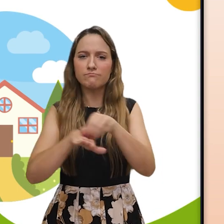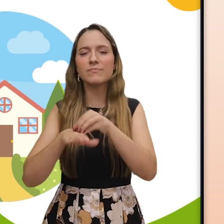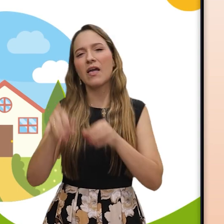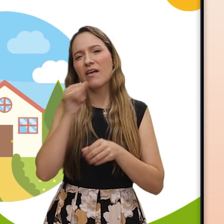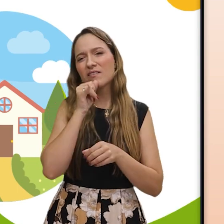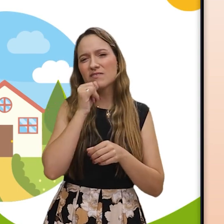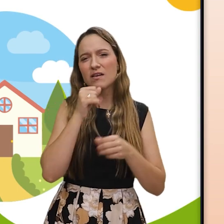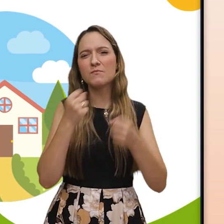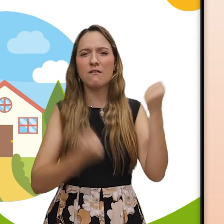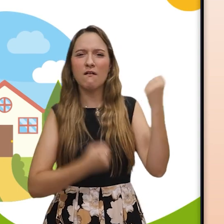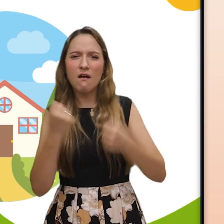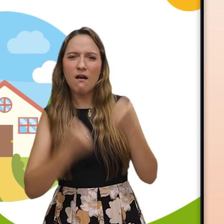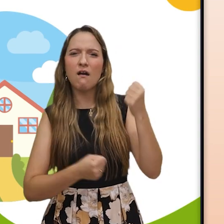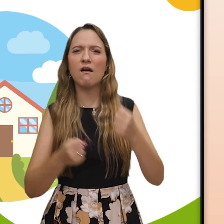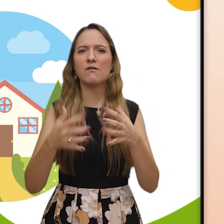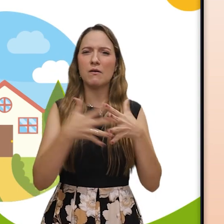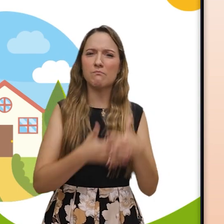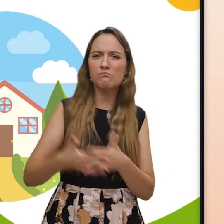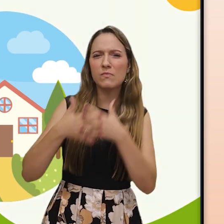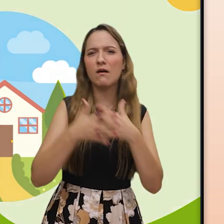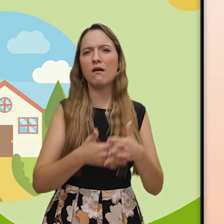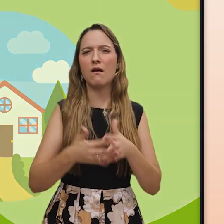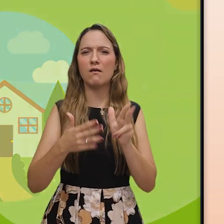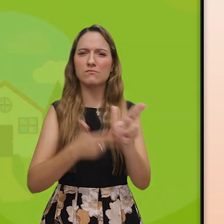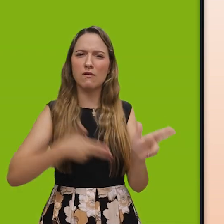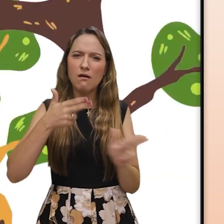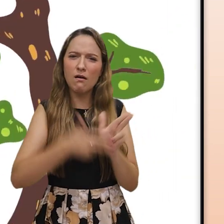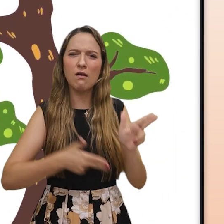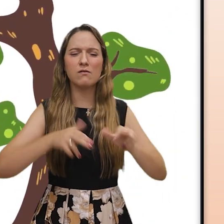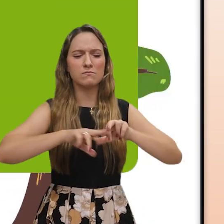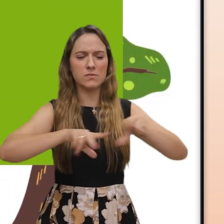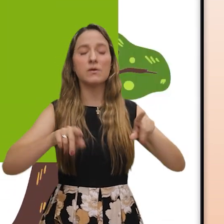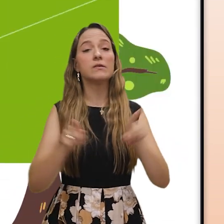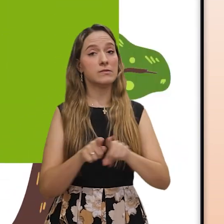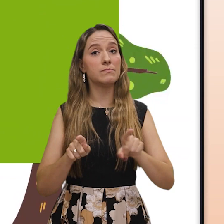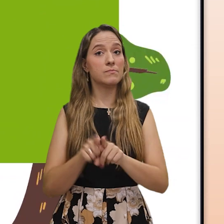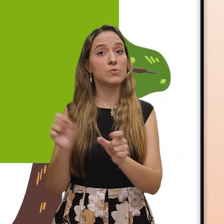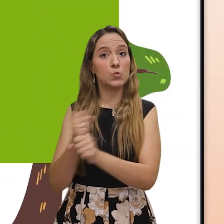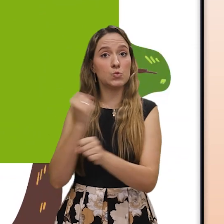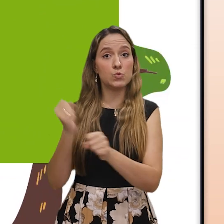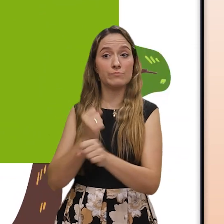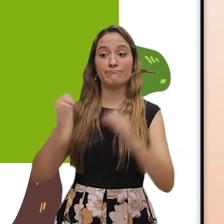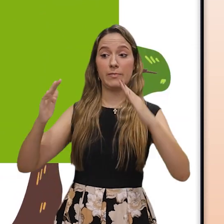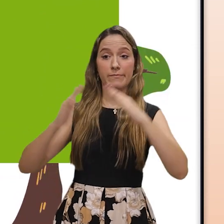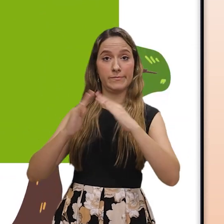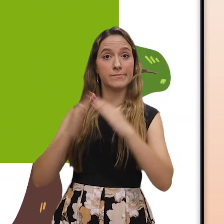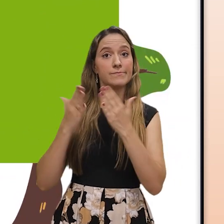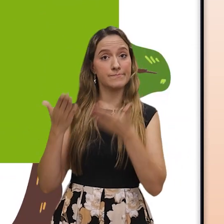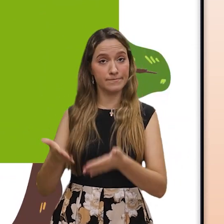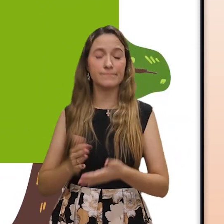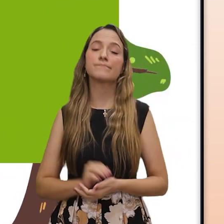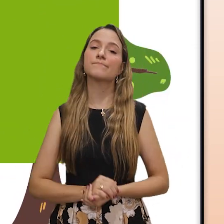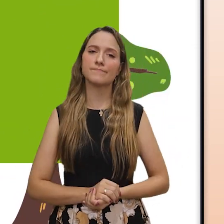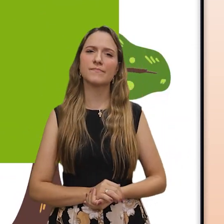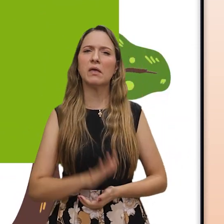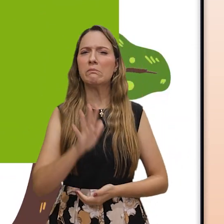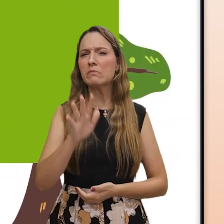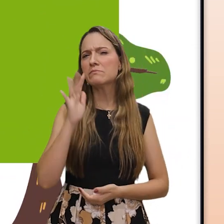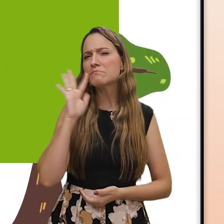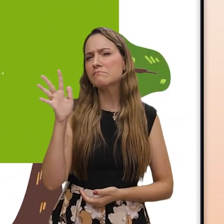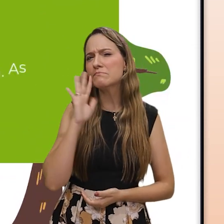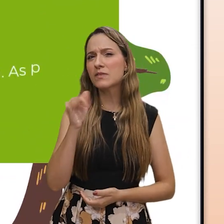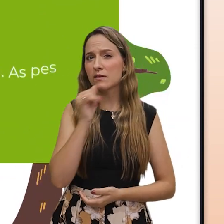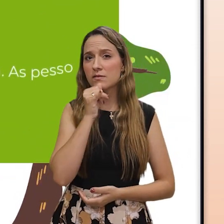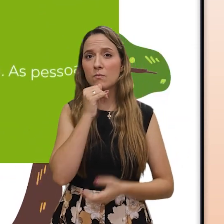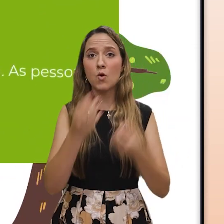moverem e para a construção de moradias. Mas vamos pensar aqui. Preservar os